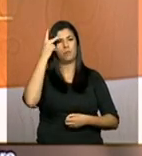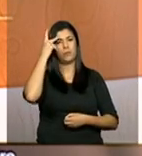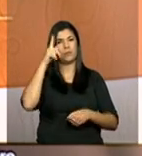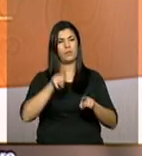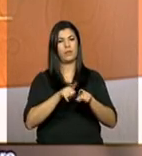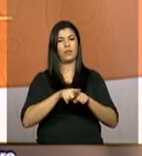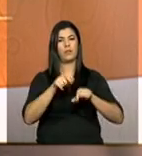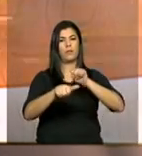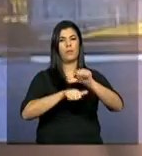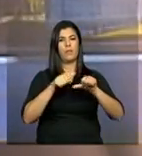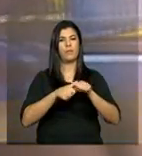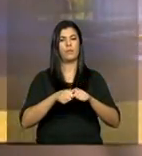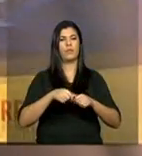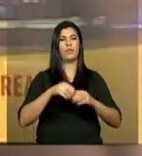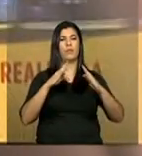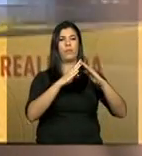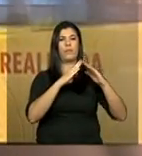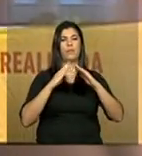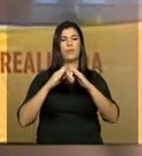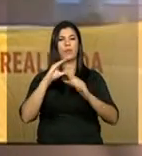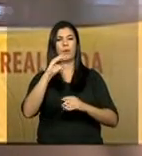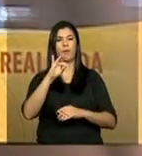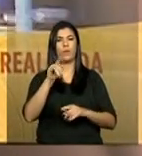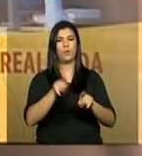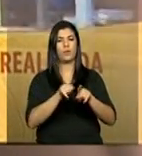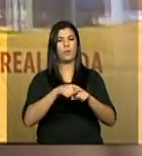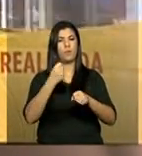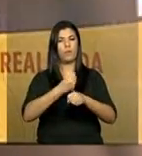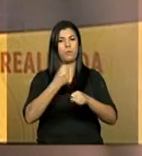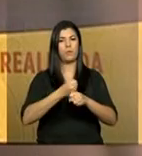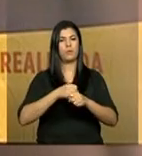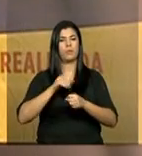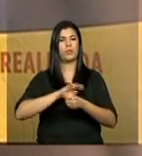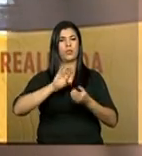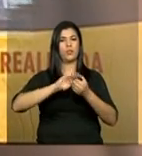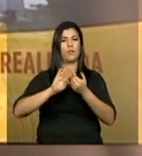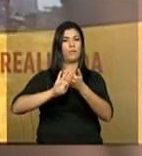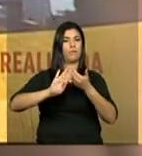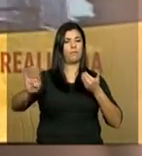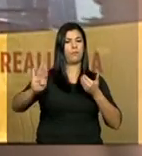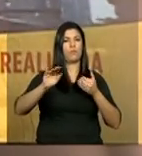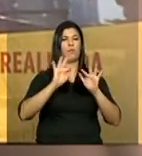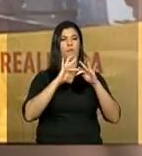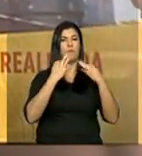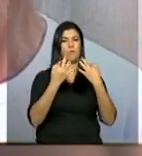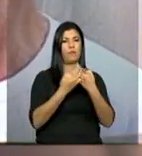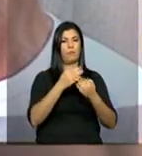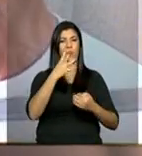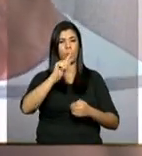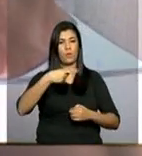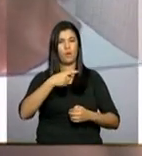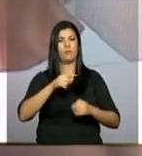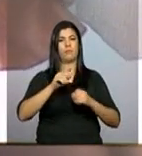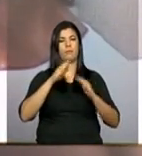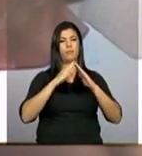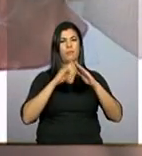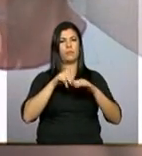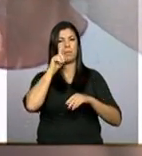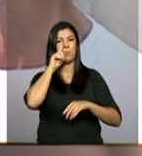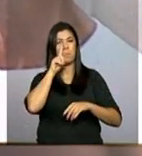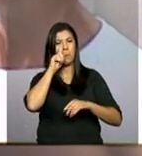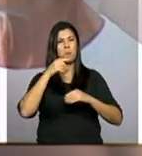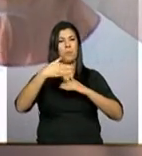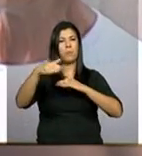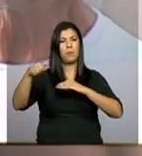Cota e Casqueiro. A obra está quase pronta e retirou mais de 4 mil famílias de áreas de risco. De repente o cara morava num